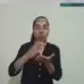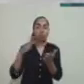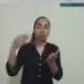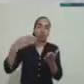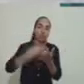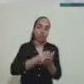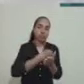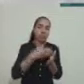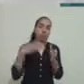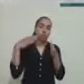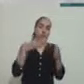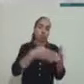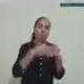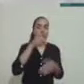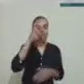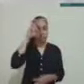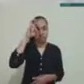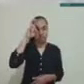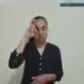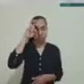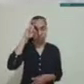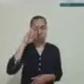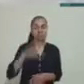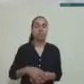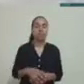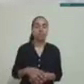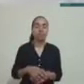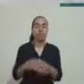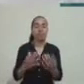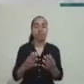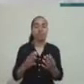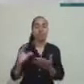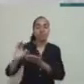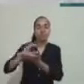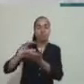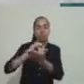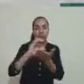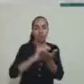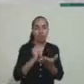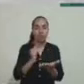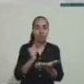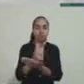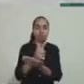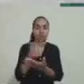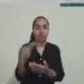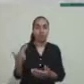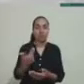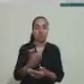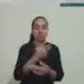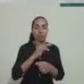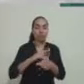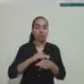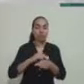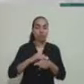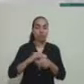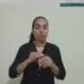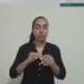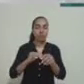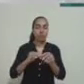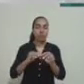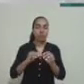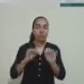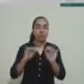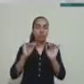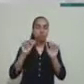quinta-feira. Temos uma grande meta de arrecadação para a compra de um aparelho para a cirurgia de uma doença degenerativa dos olhos,